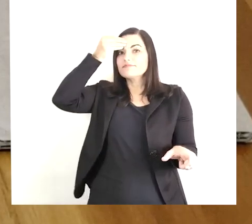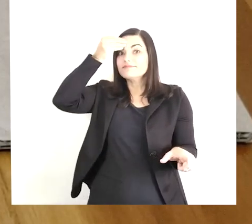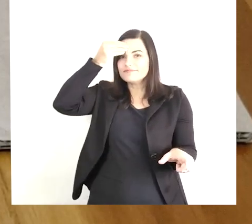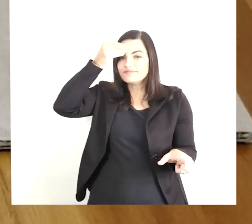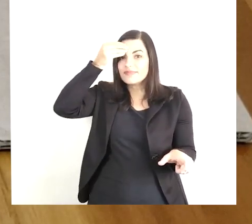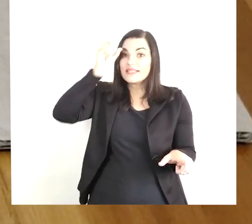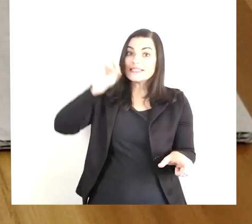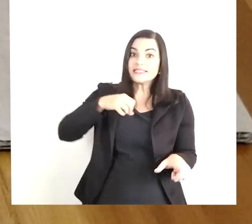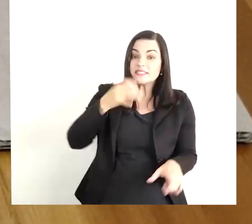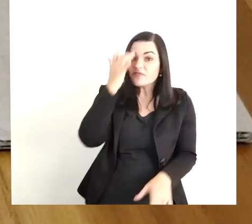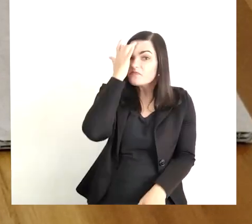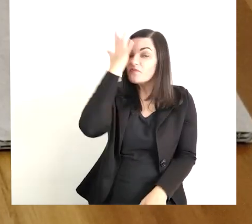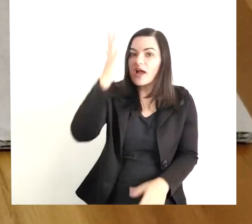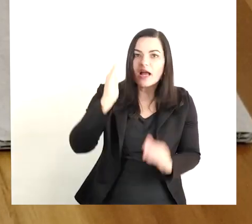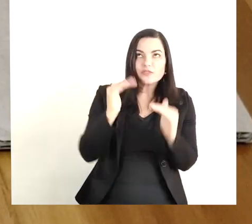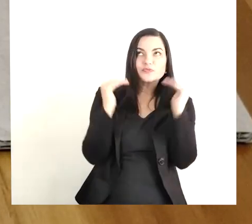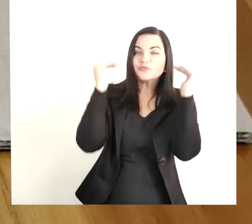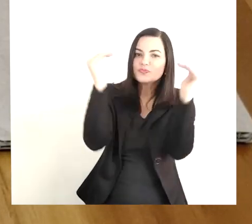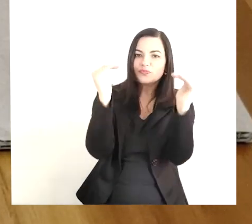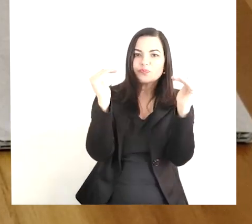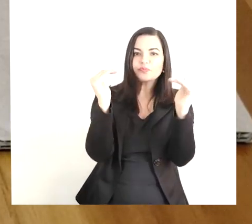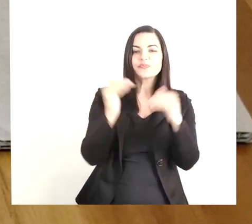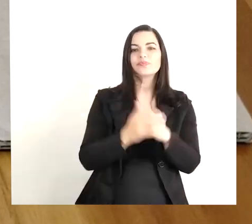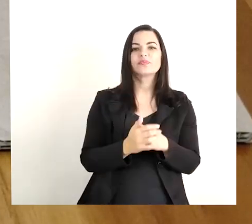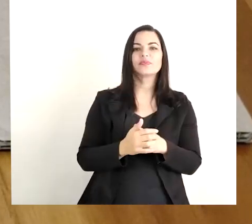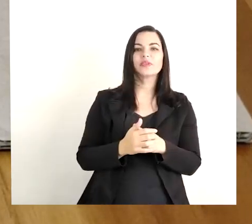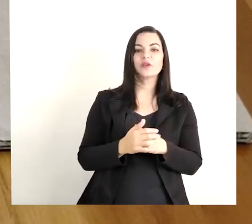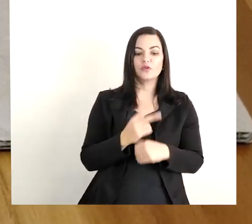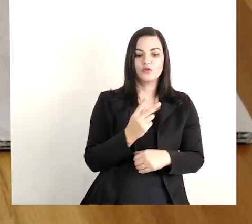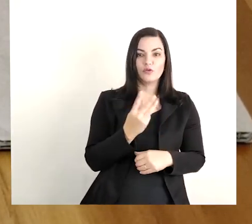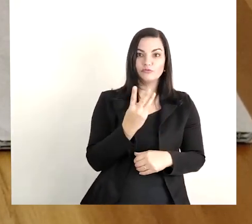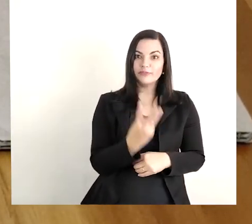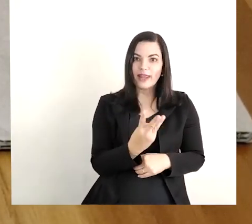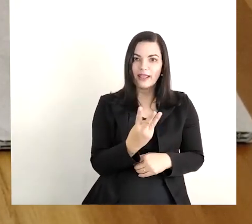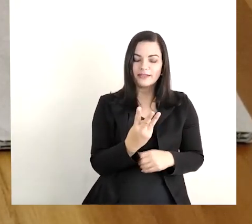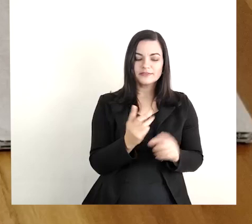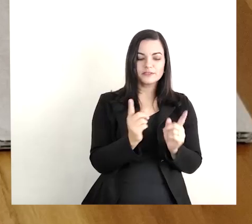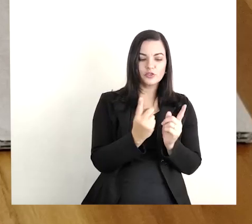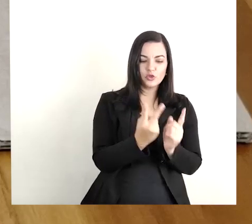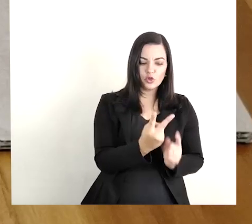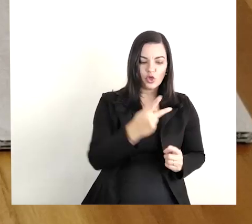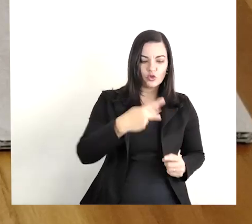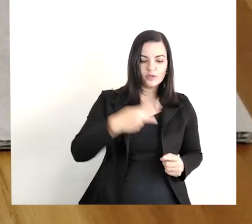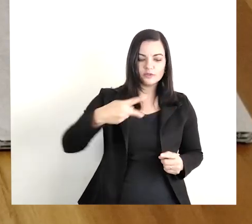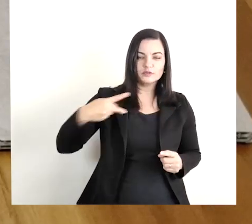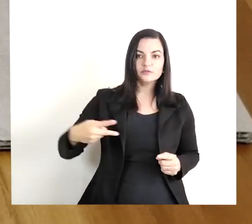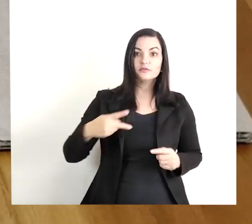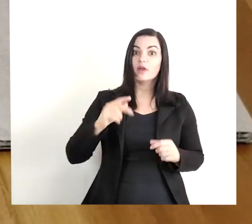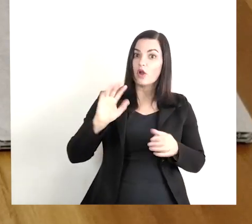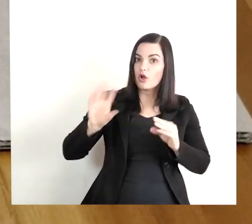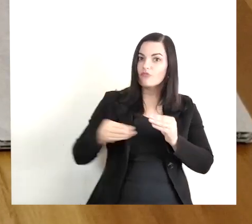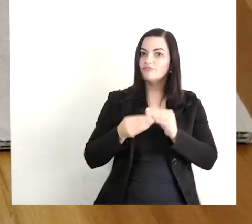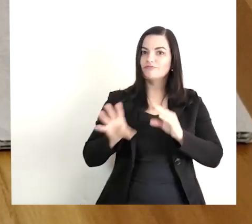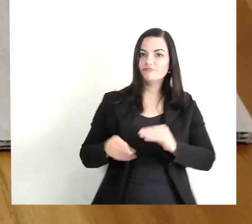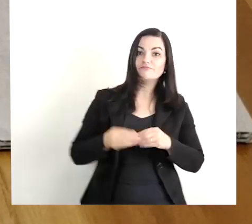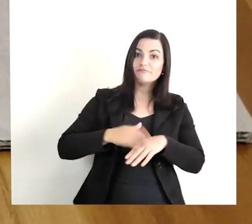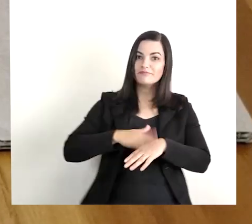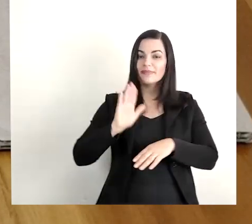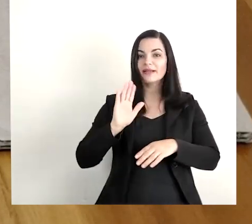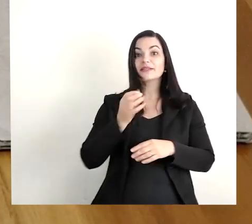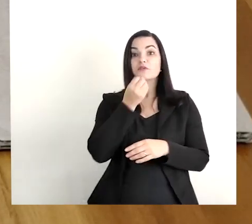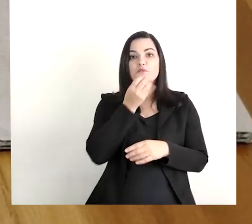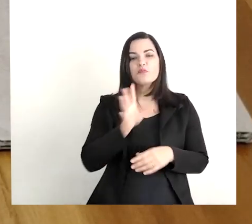Se tiver muito fácil com três pares, vão aumentando. Por isso que é legal fazer um papelão, porque